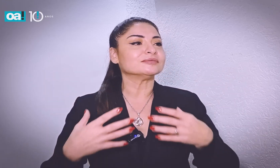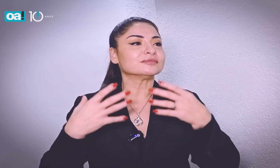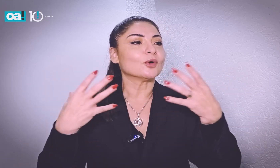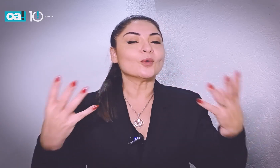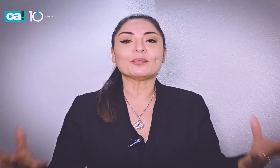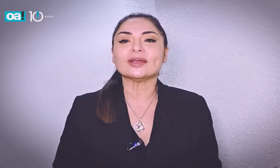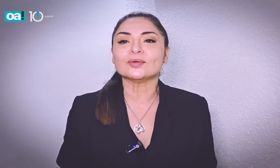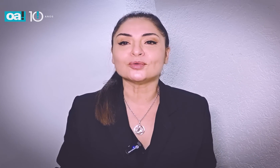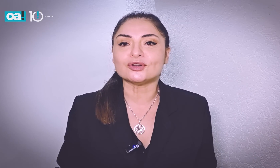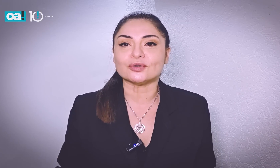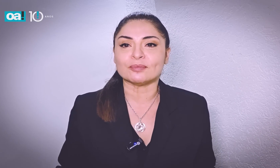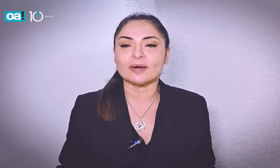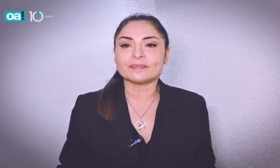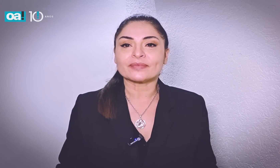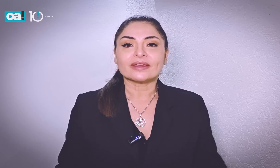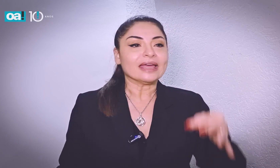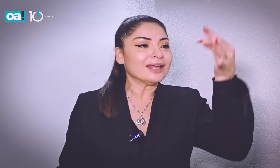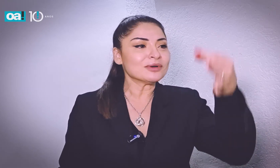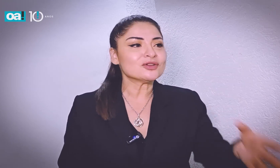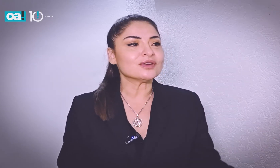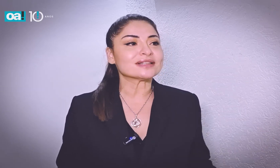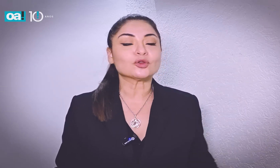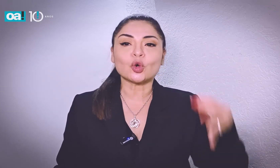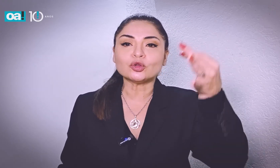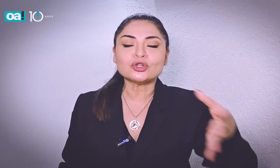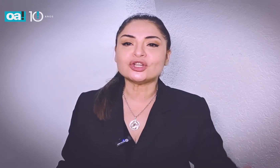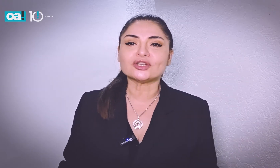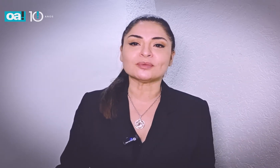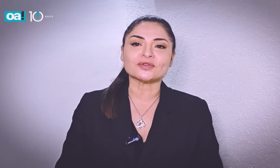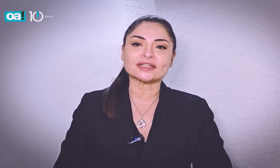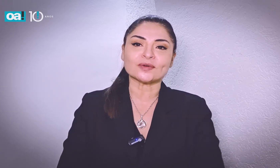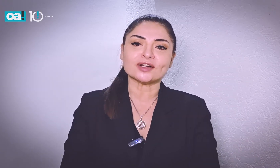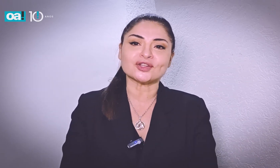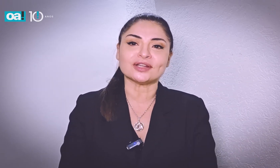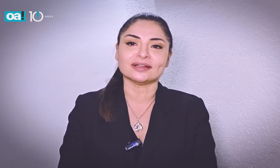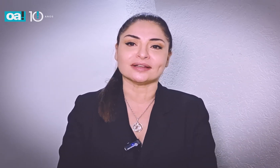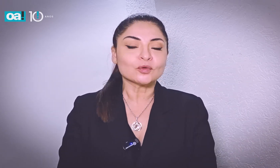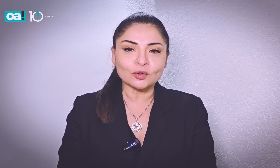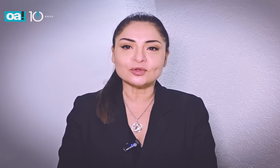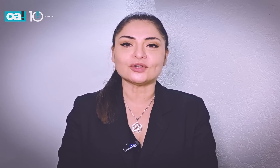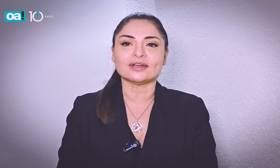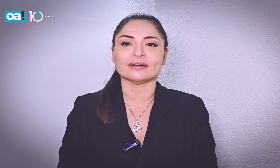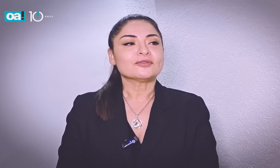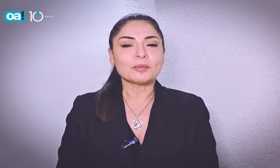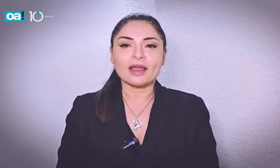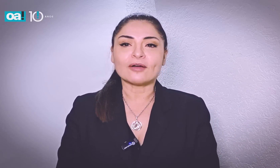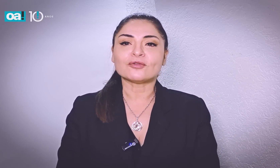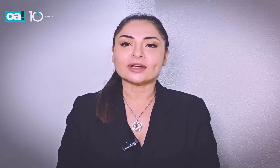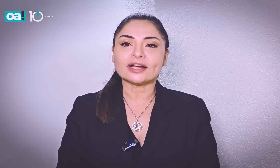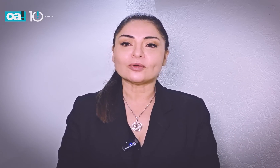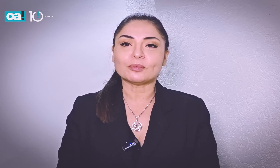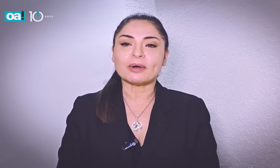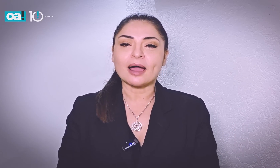era o período Dilma. Era uma diversão, todo dia tinha uma diversão garantida, todo dia. Vamos